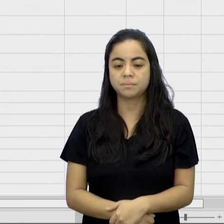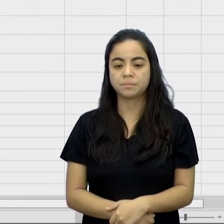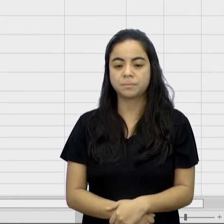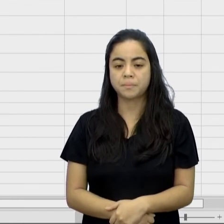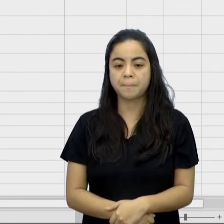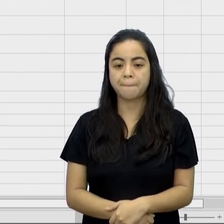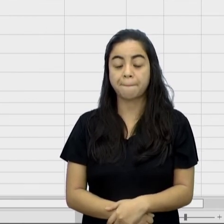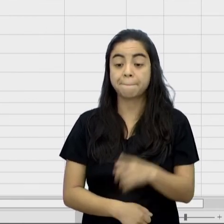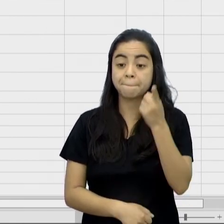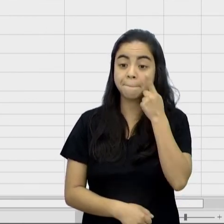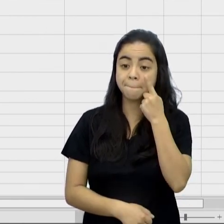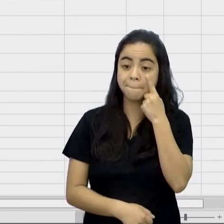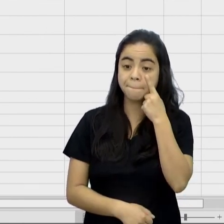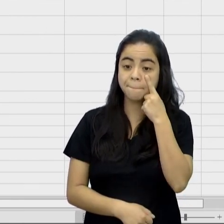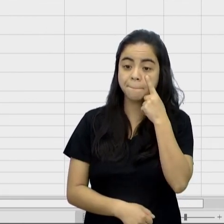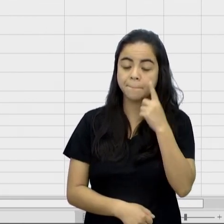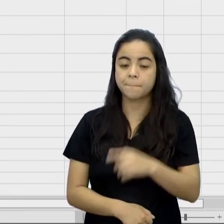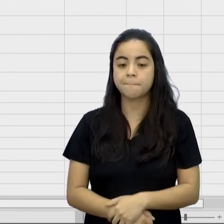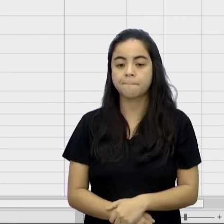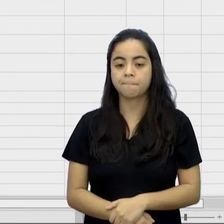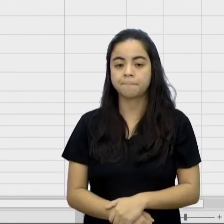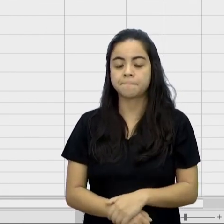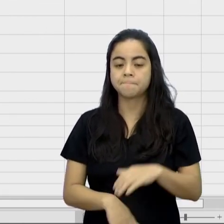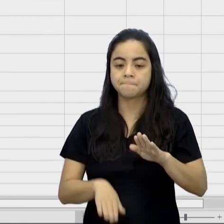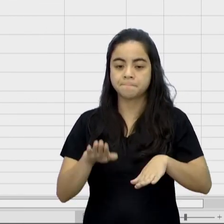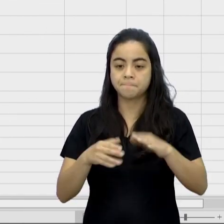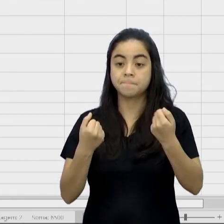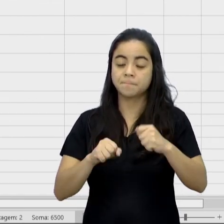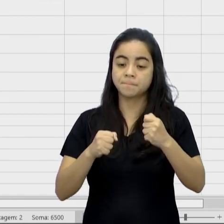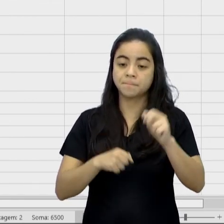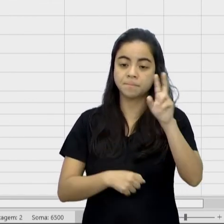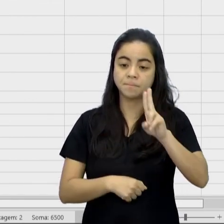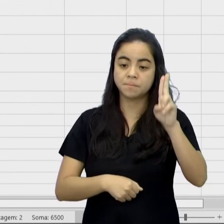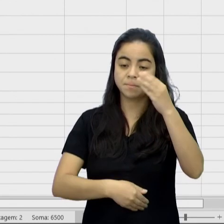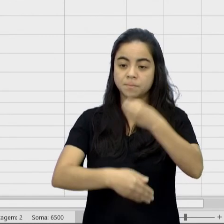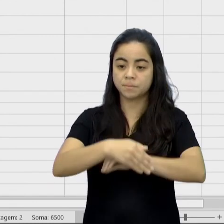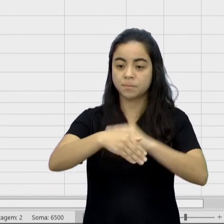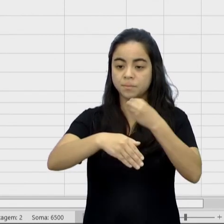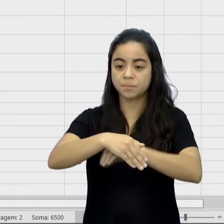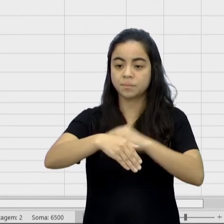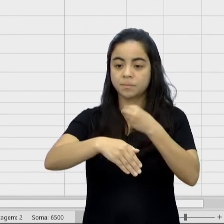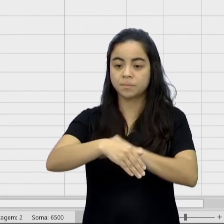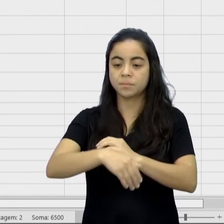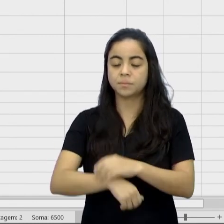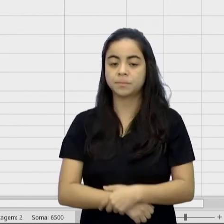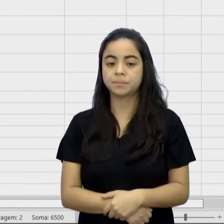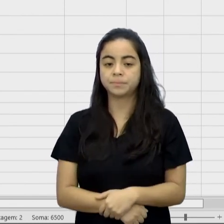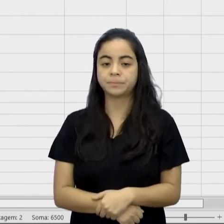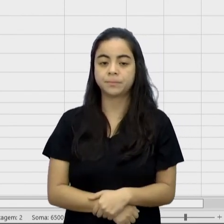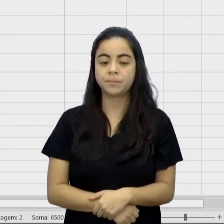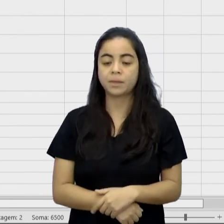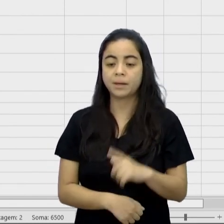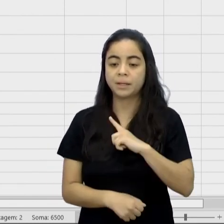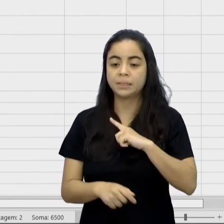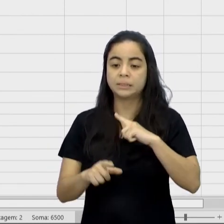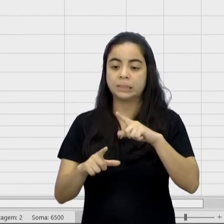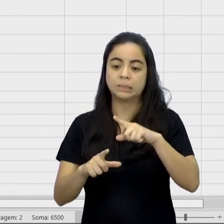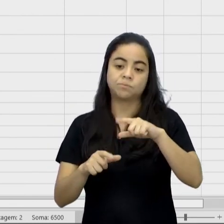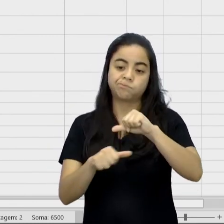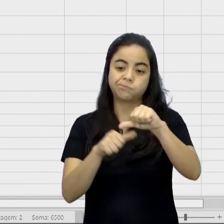acontece. Vai que a gente tem que usar a reserva, né? É. Aí a gente também vai ter toda essa